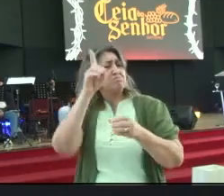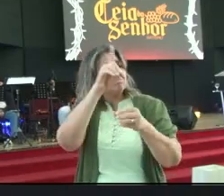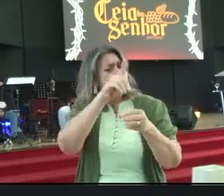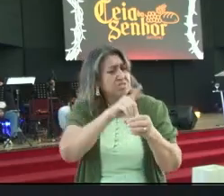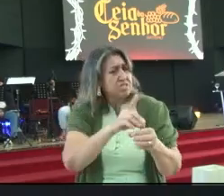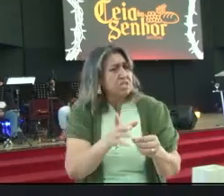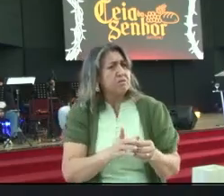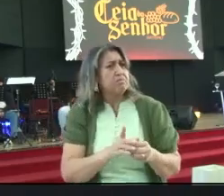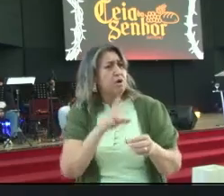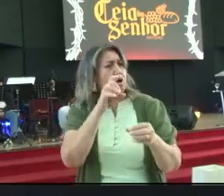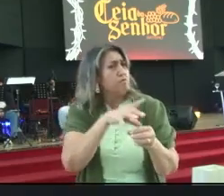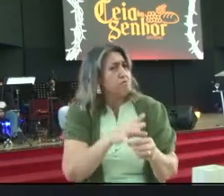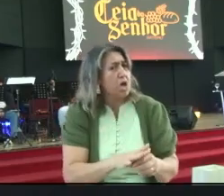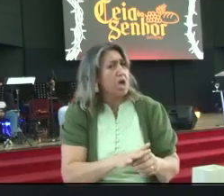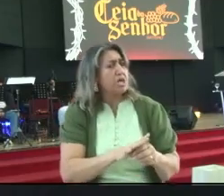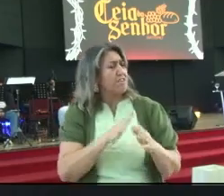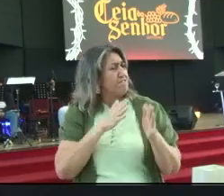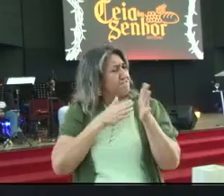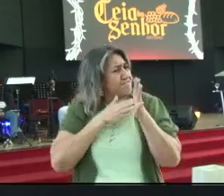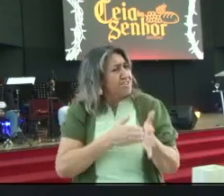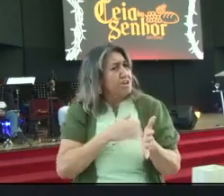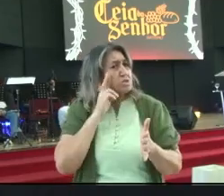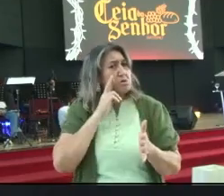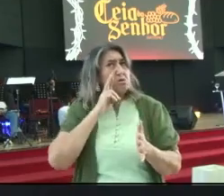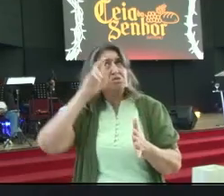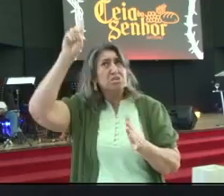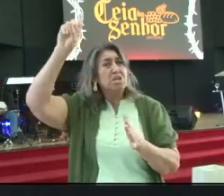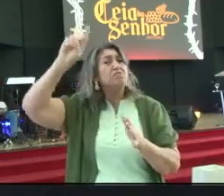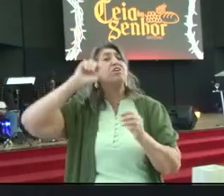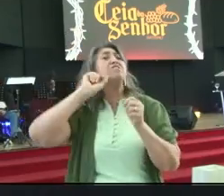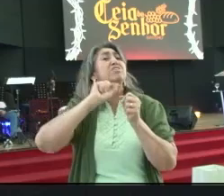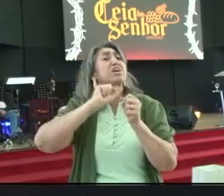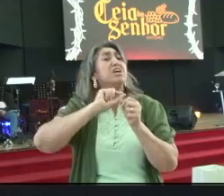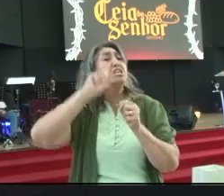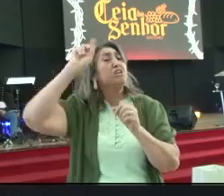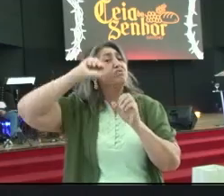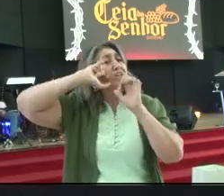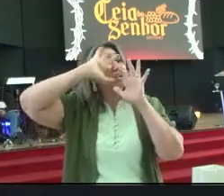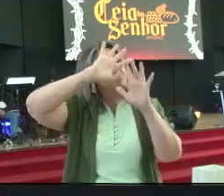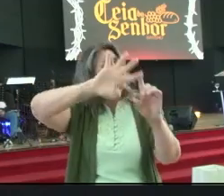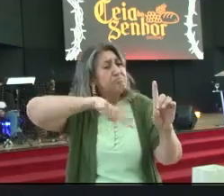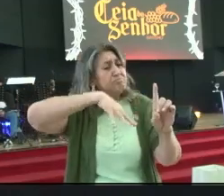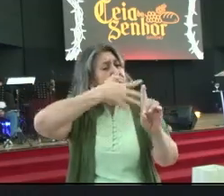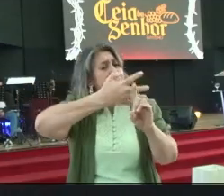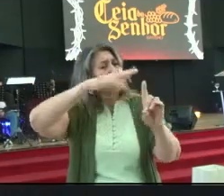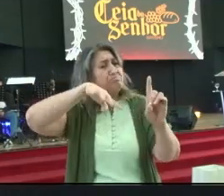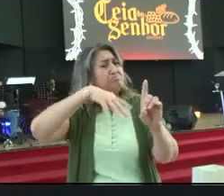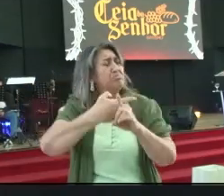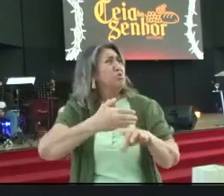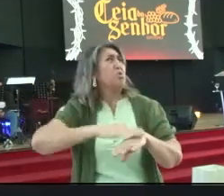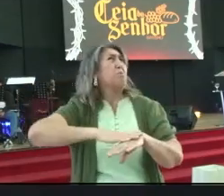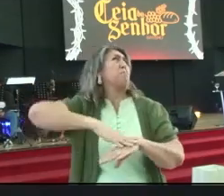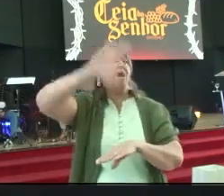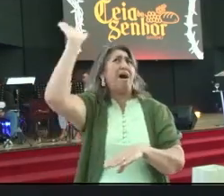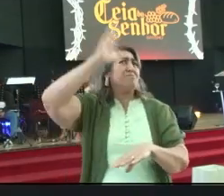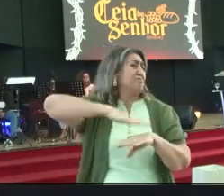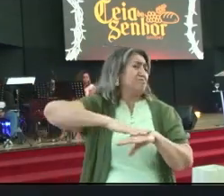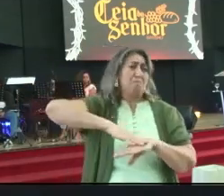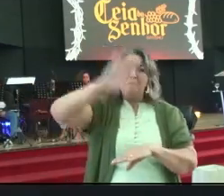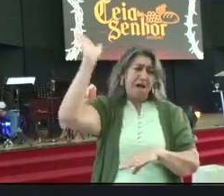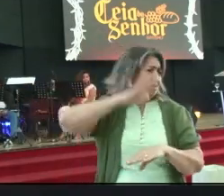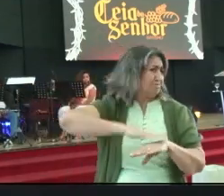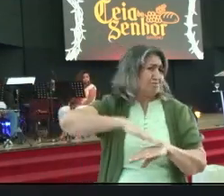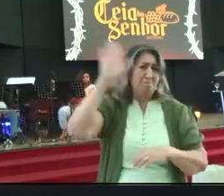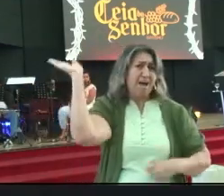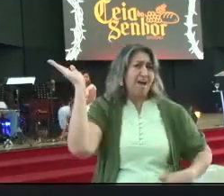batizou e vazou. Pode ficar aqui, André. Está lá no fundo, pastor na frente. Então,